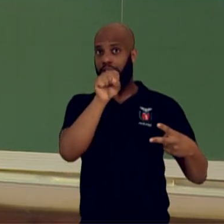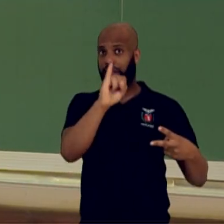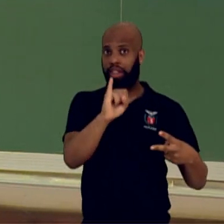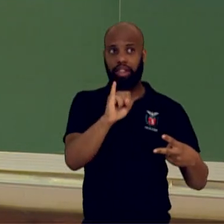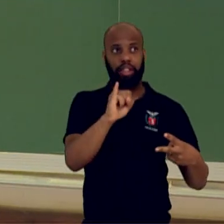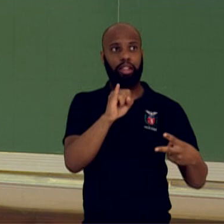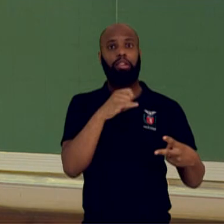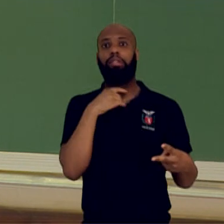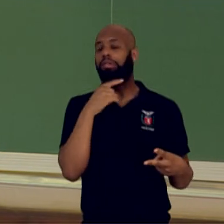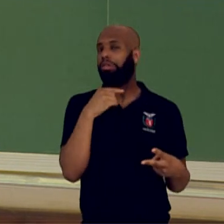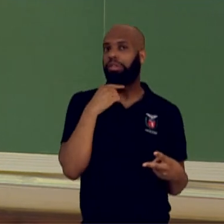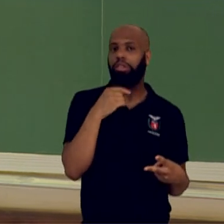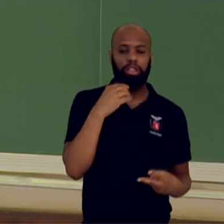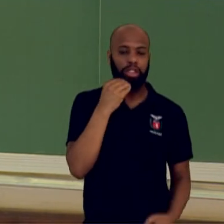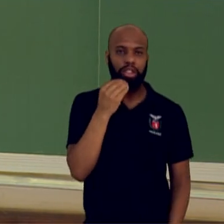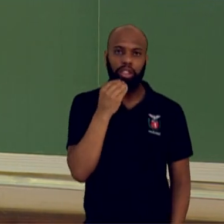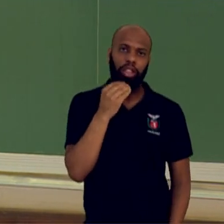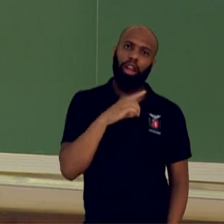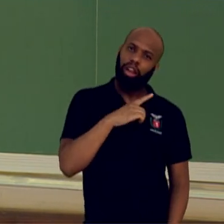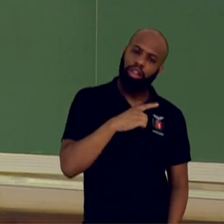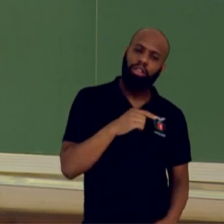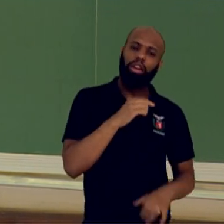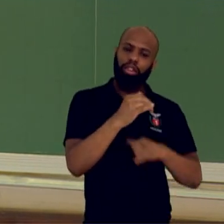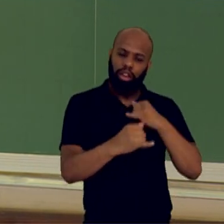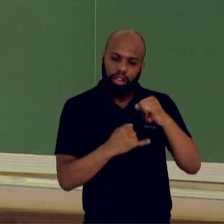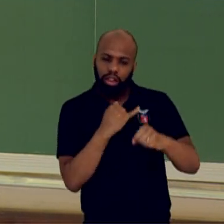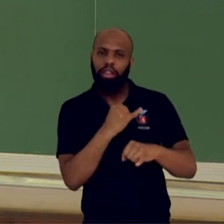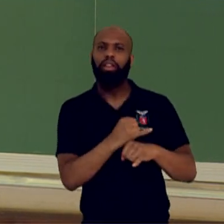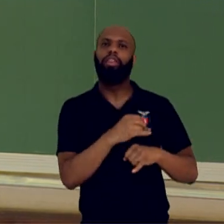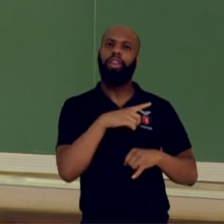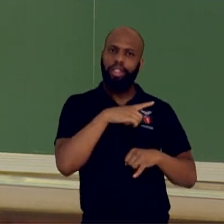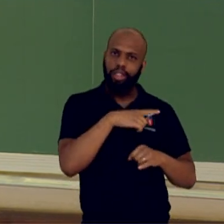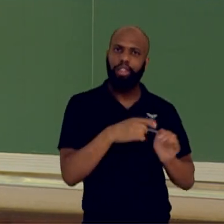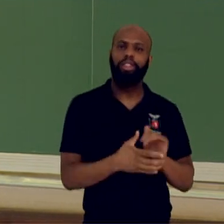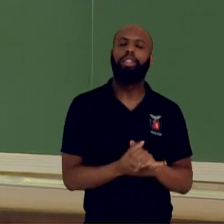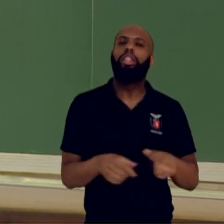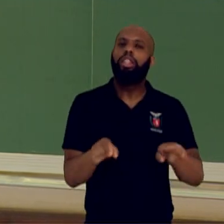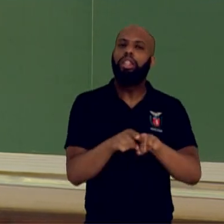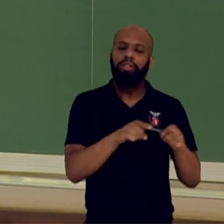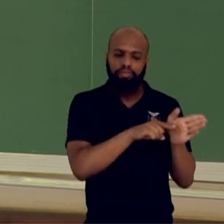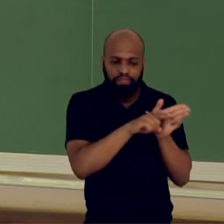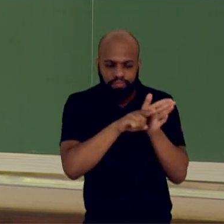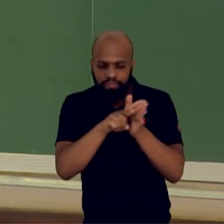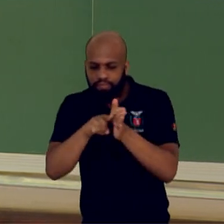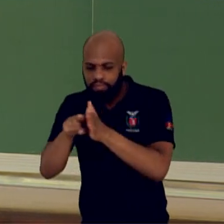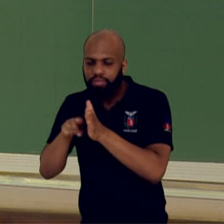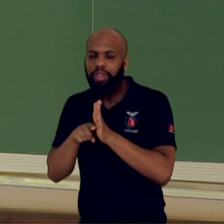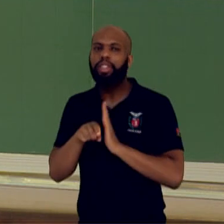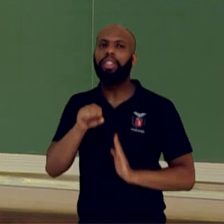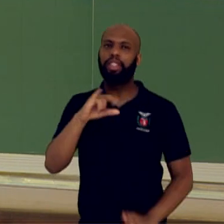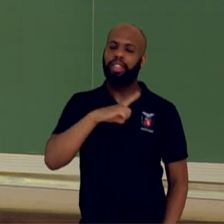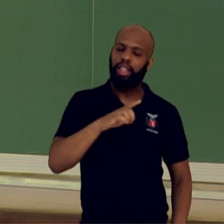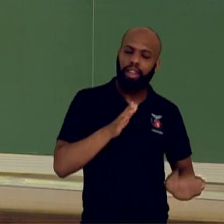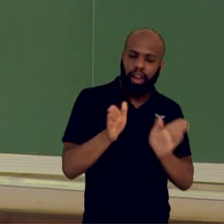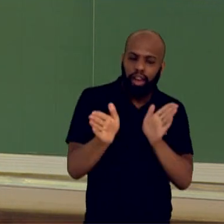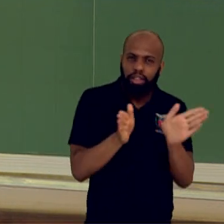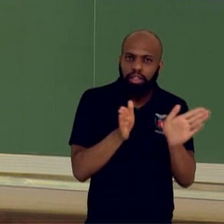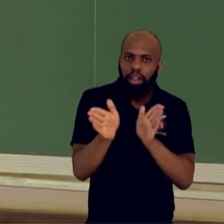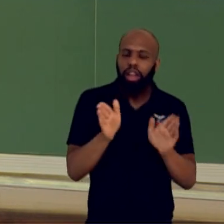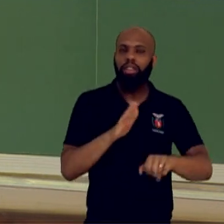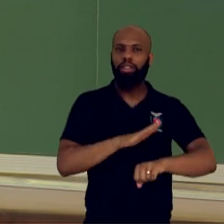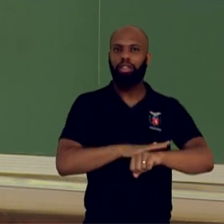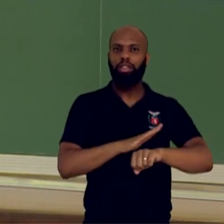teve oportunidade, procura na internet, procura pesquisar, né? Quem tem esse acesso neste